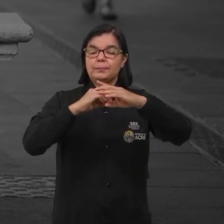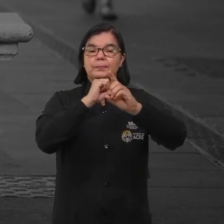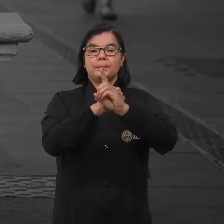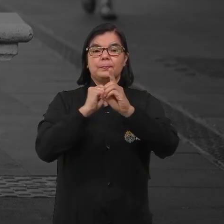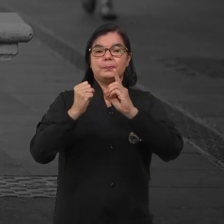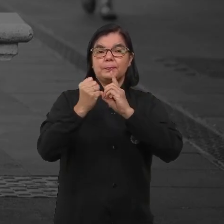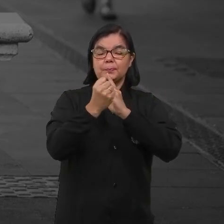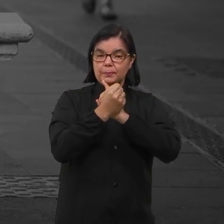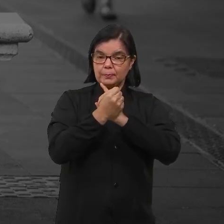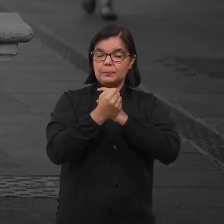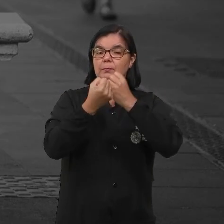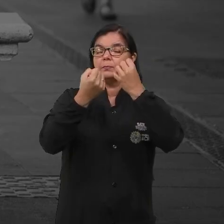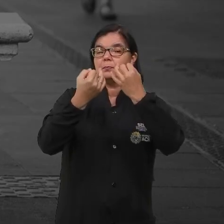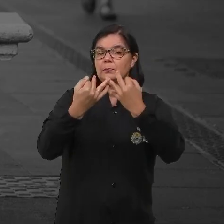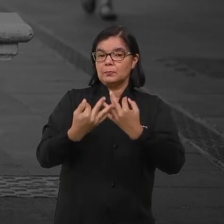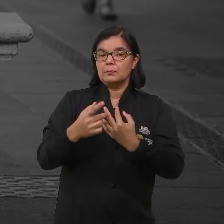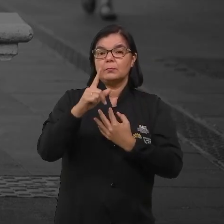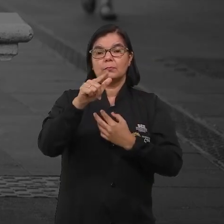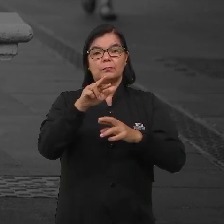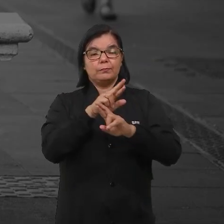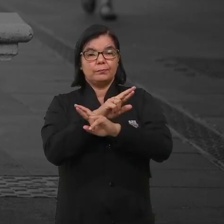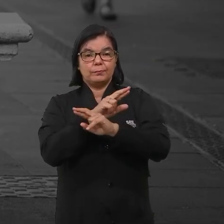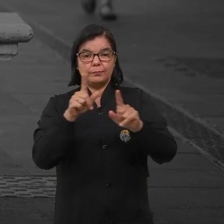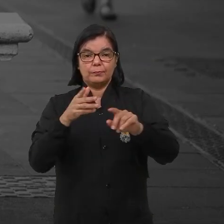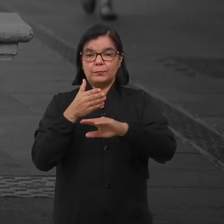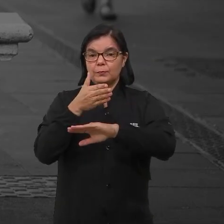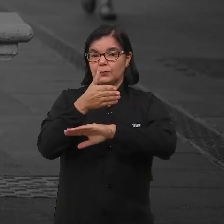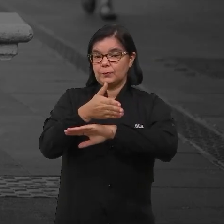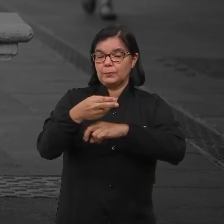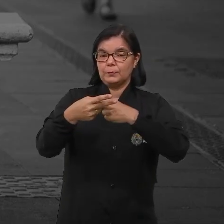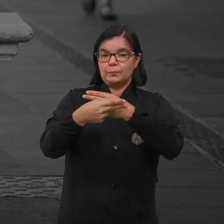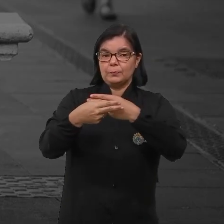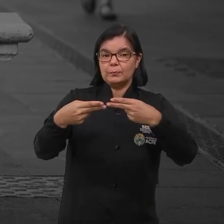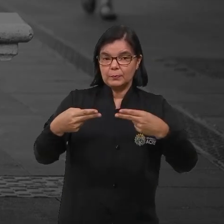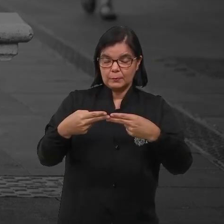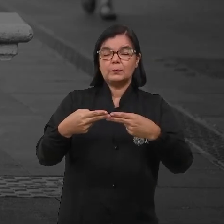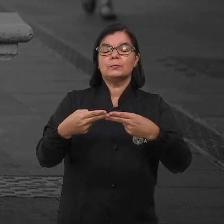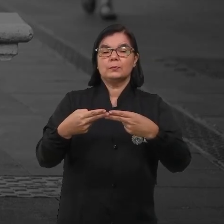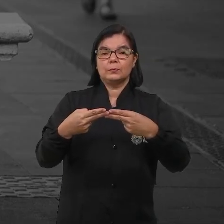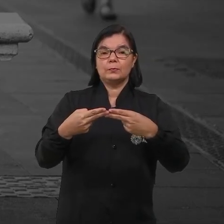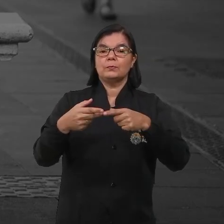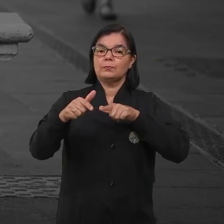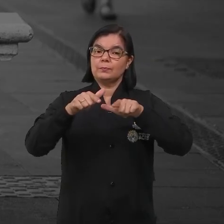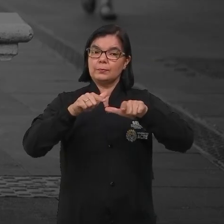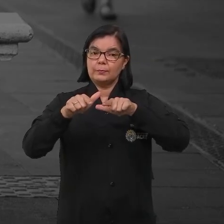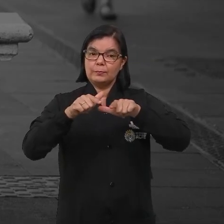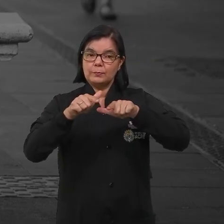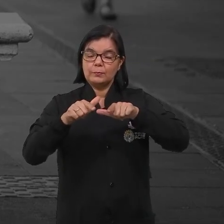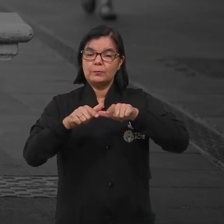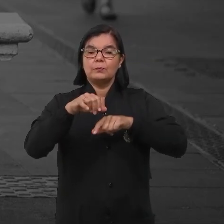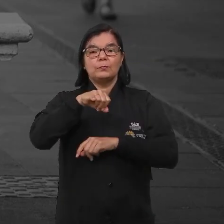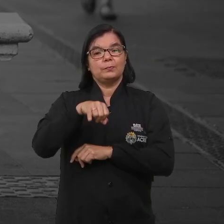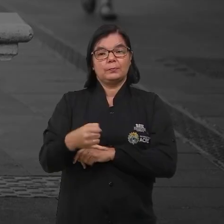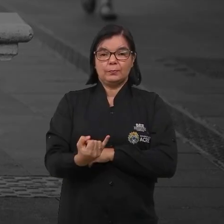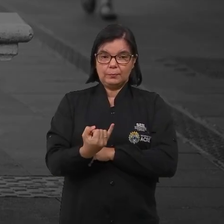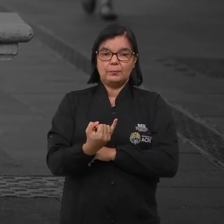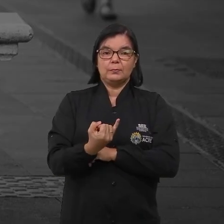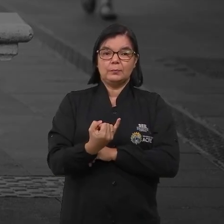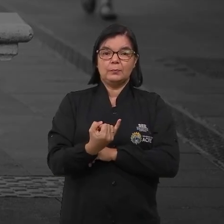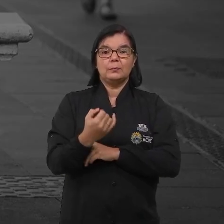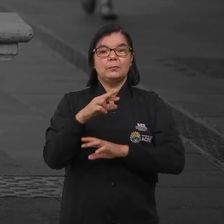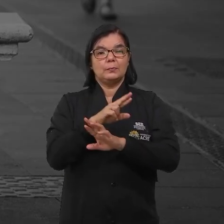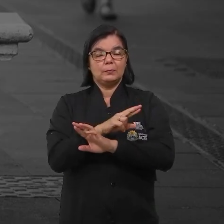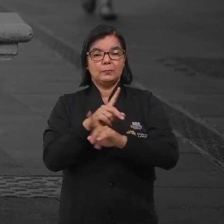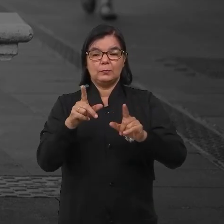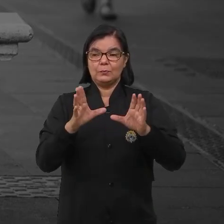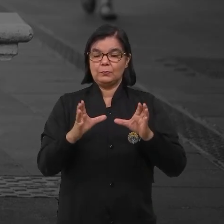social, que pondera que é a diferença no acesso a bens, serviços e